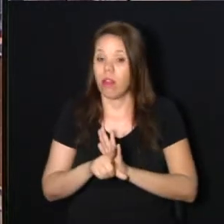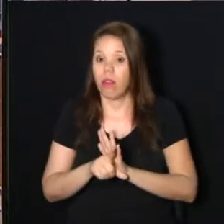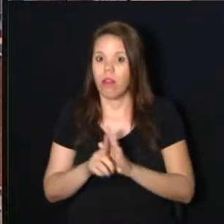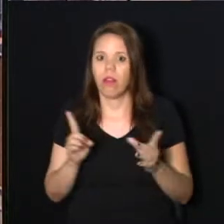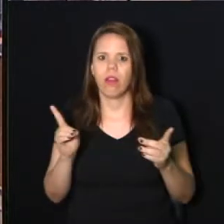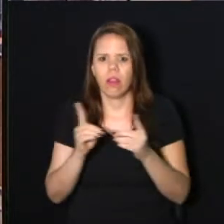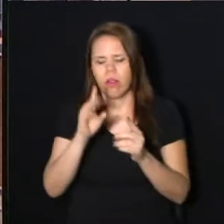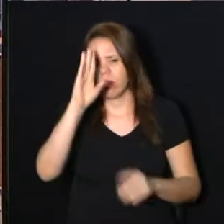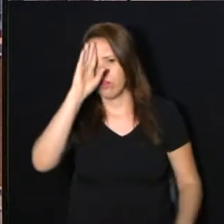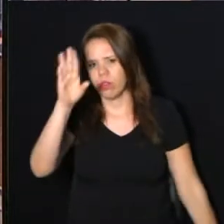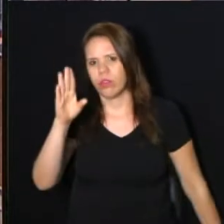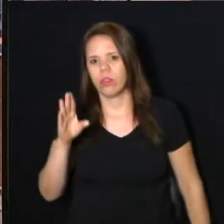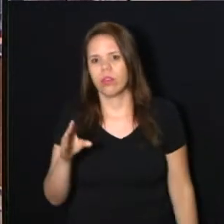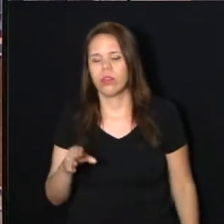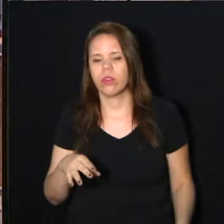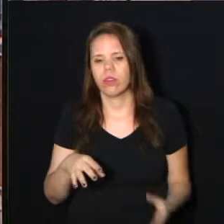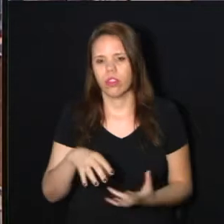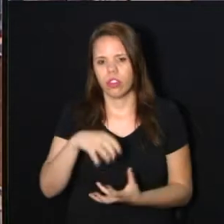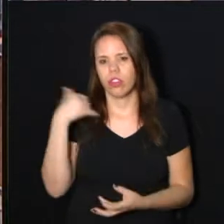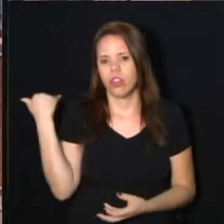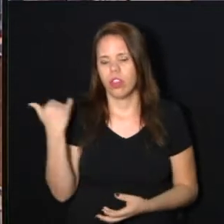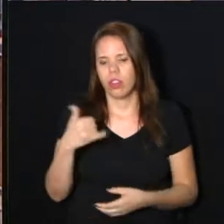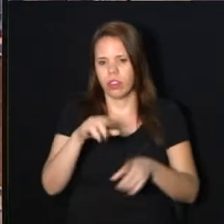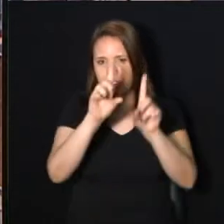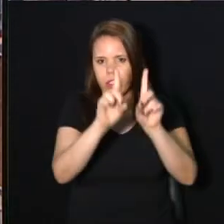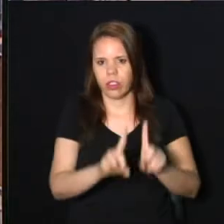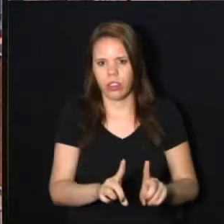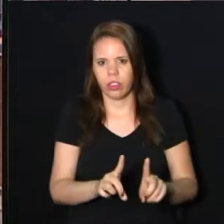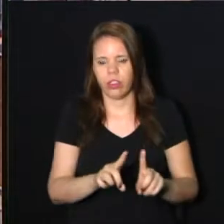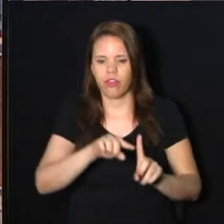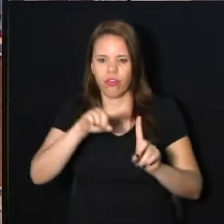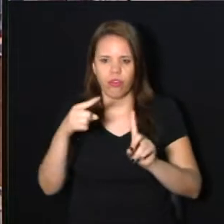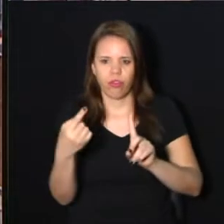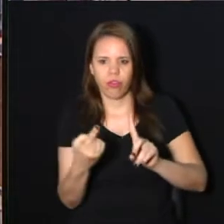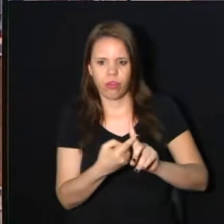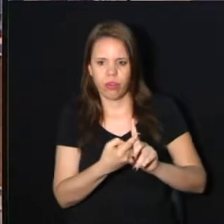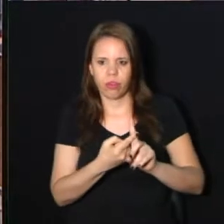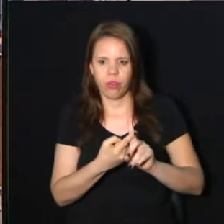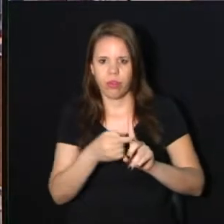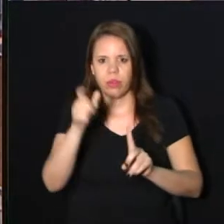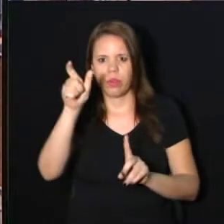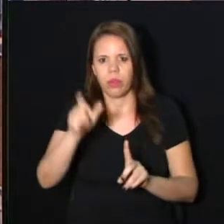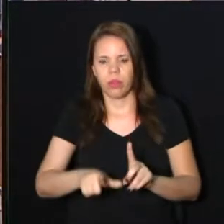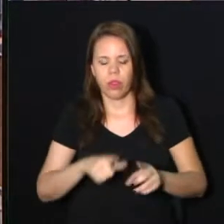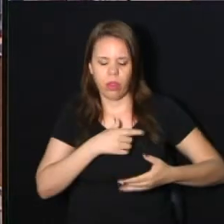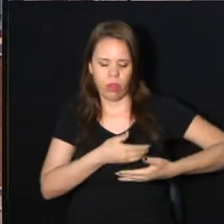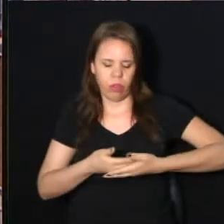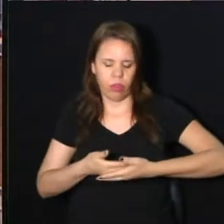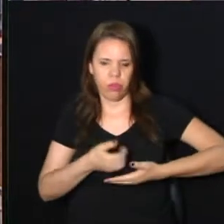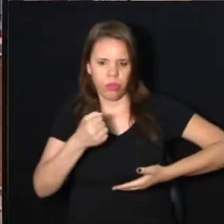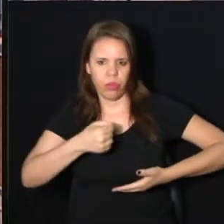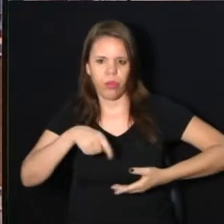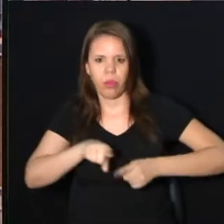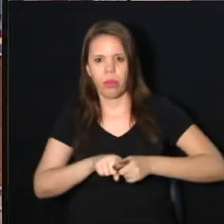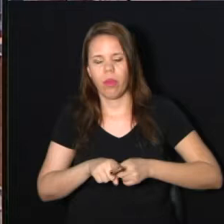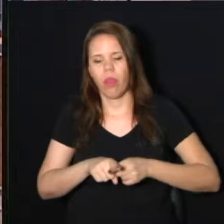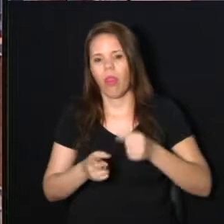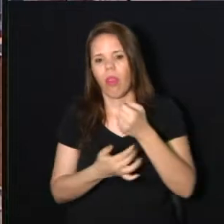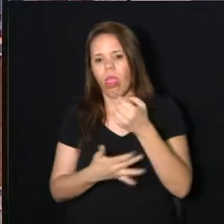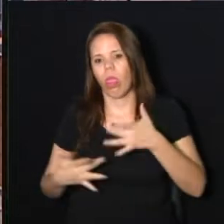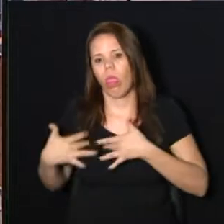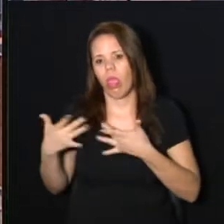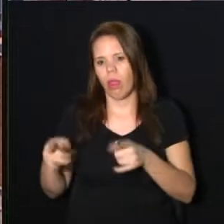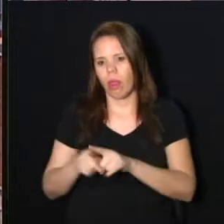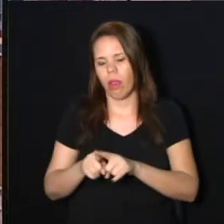Atendimento prioritário a idosos, deficientes, gestantes, pessoas com criança de colo e doadores de sangue